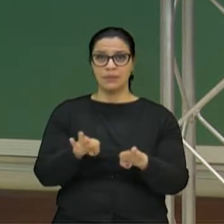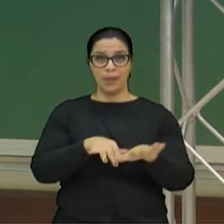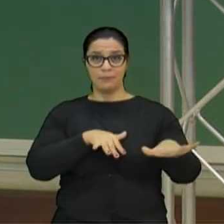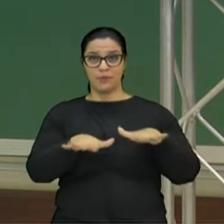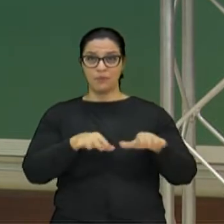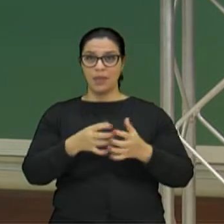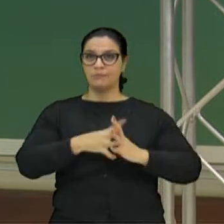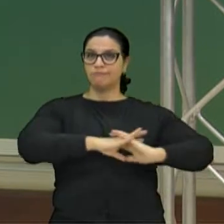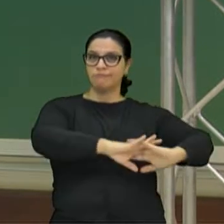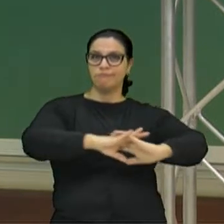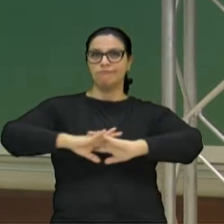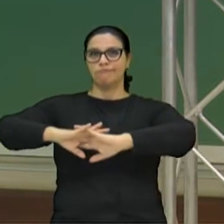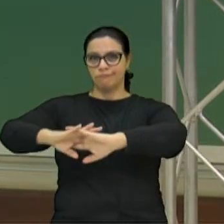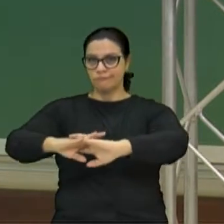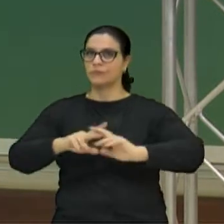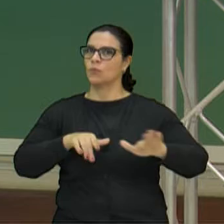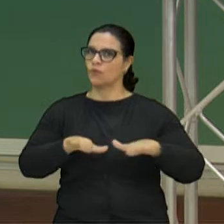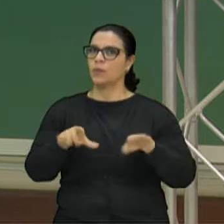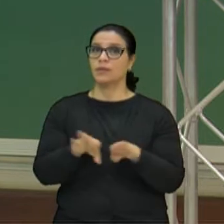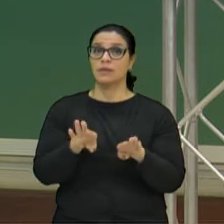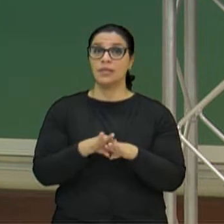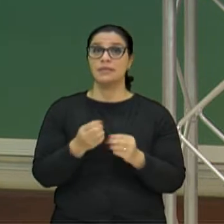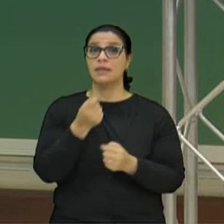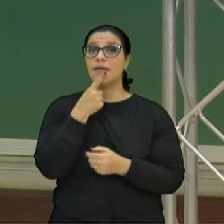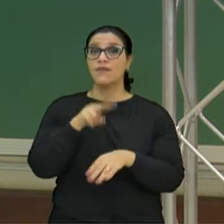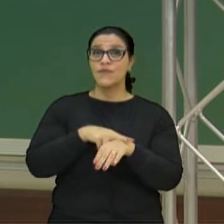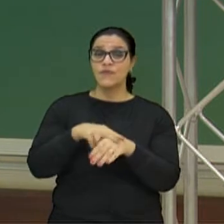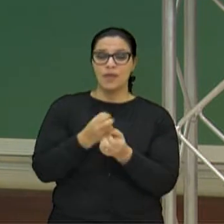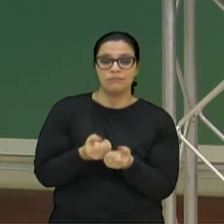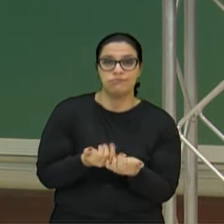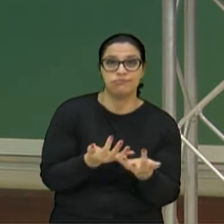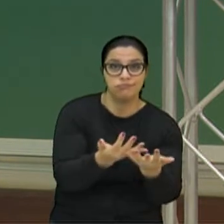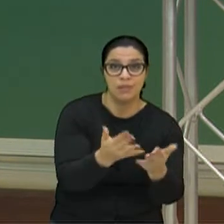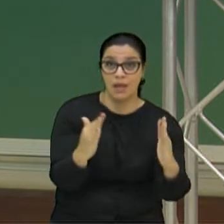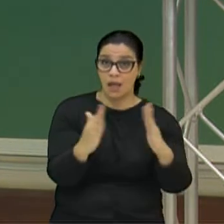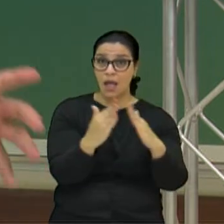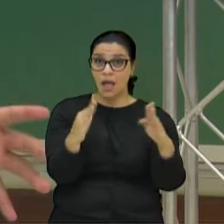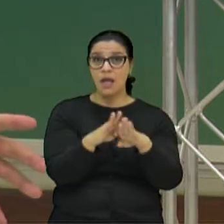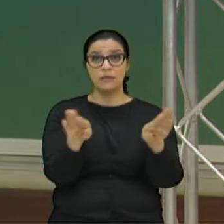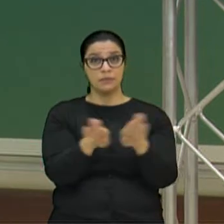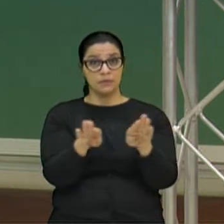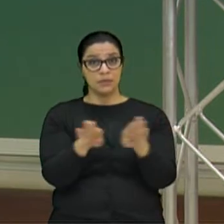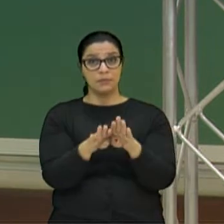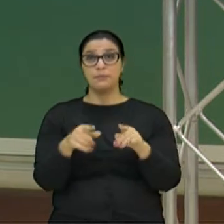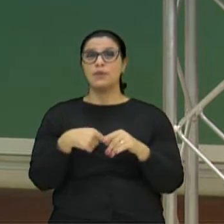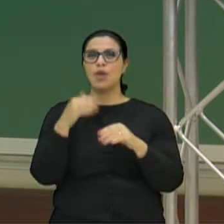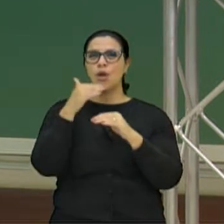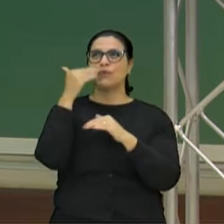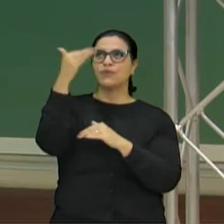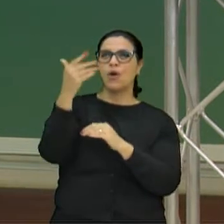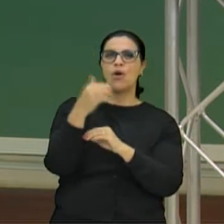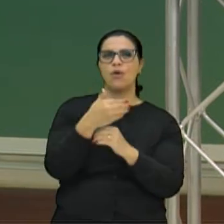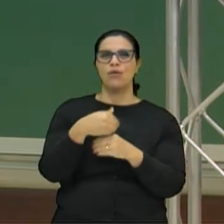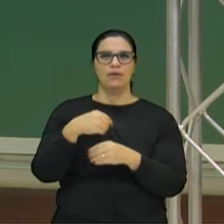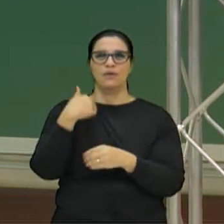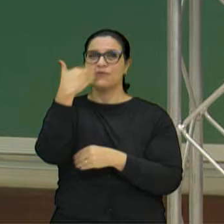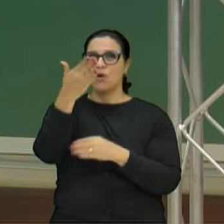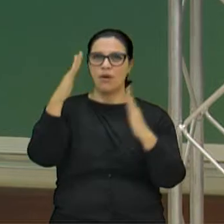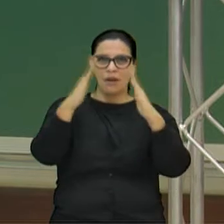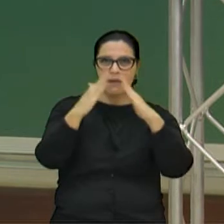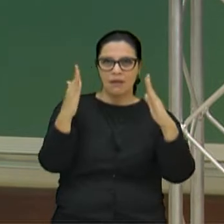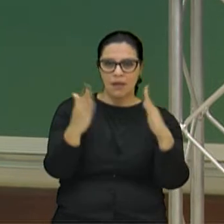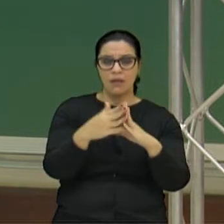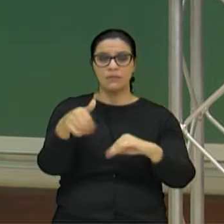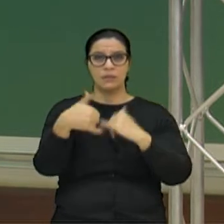um alongamento, faz um movimento. Se você tem um jardim em casa, uma varanda, procura se divertir, brinca, faz uma atividade